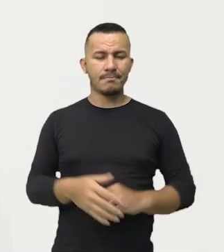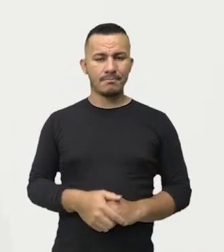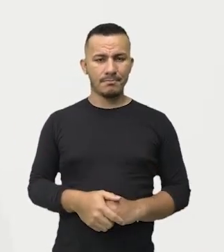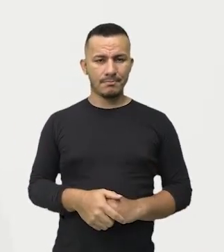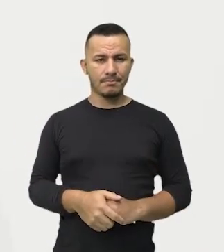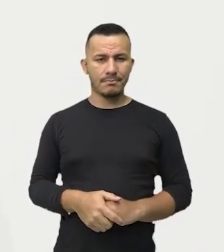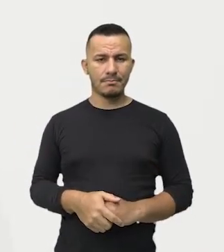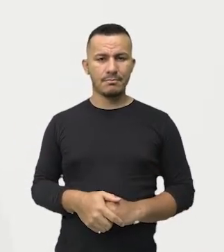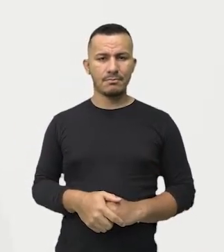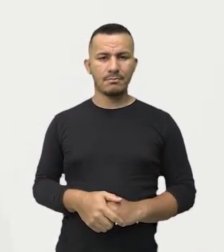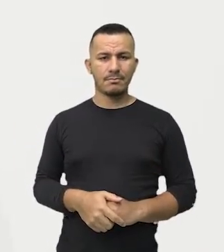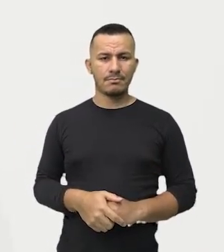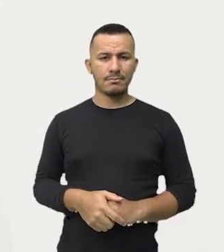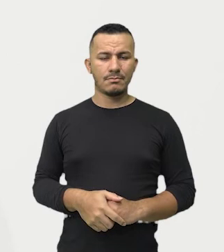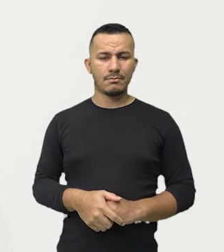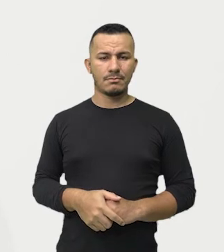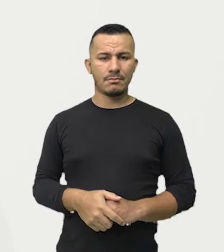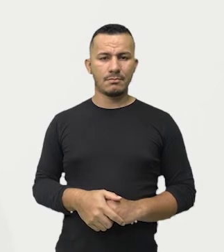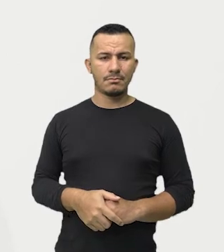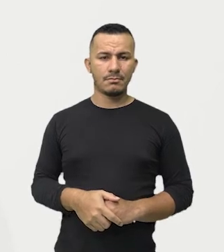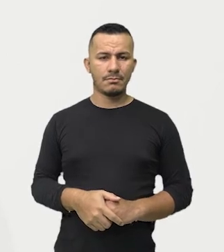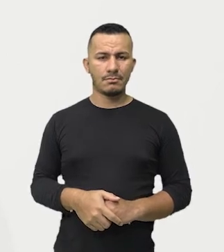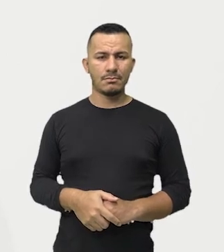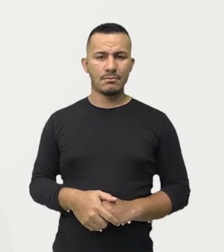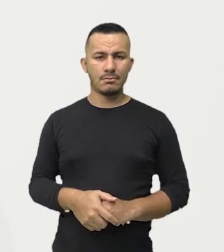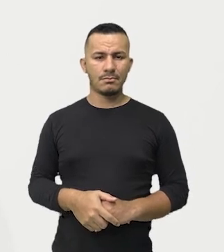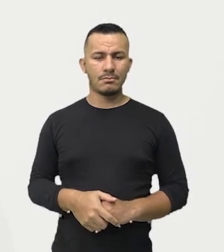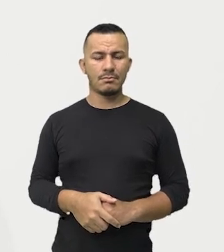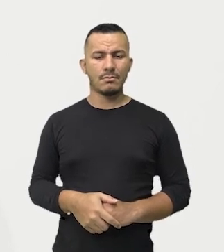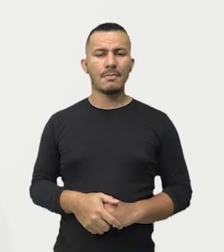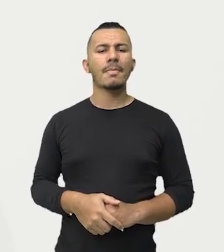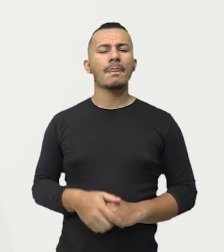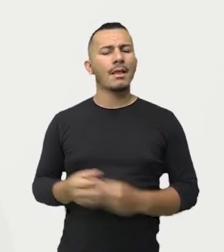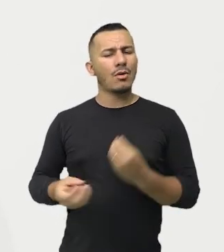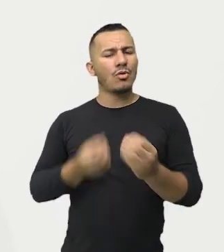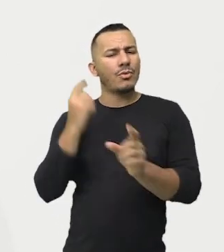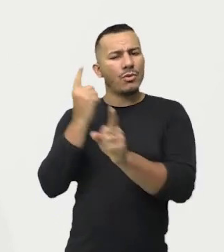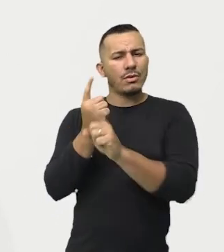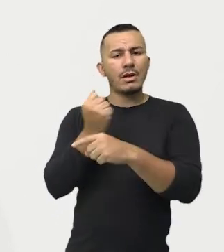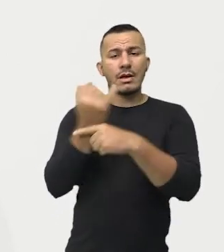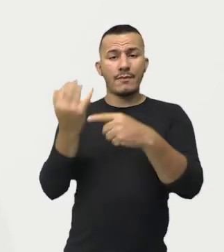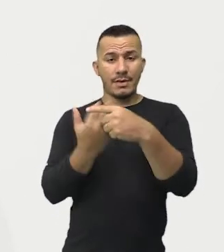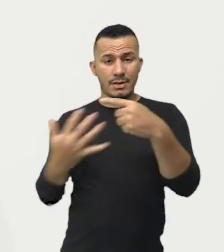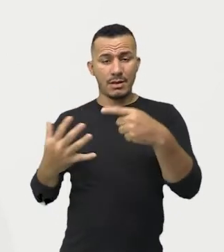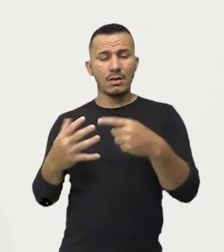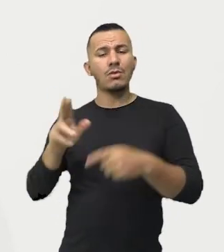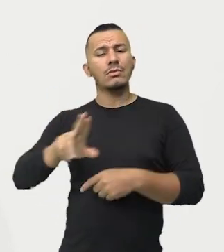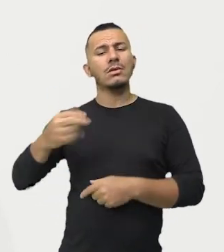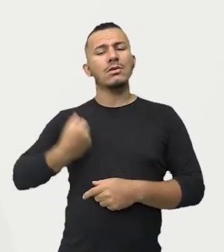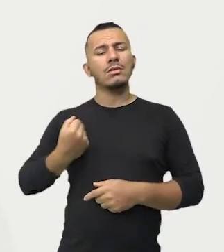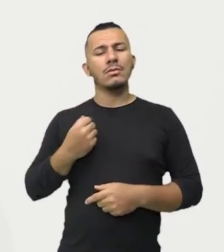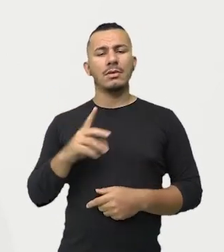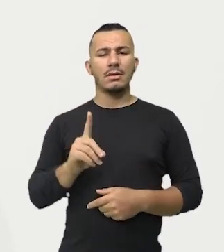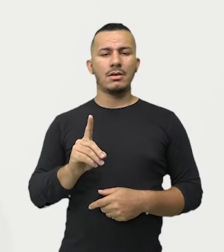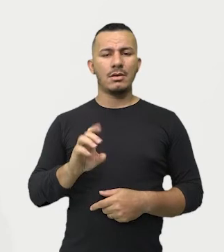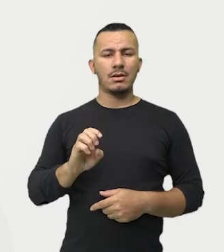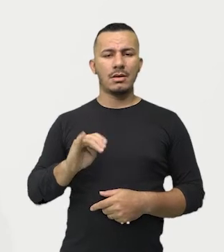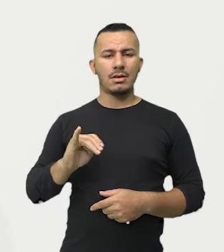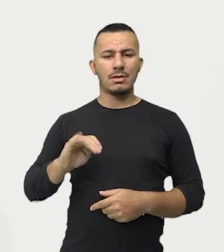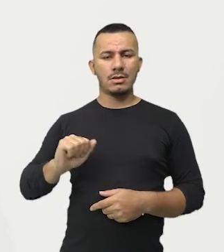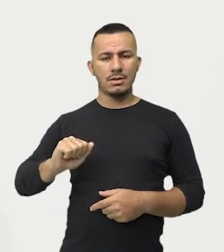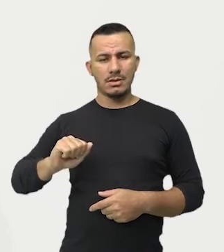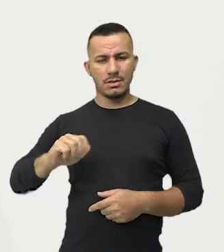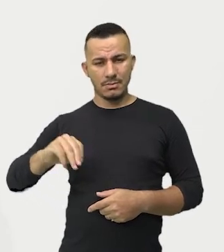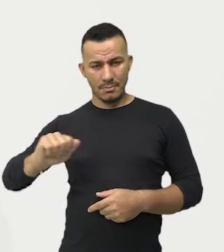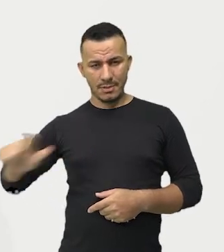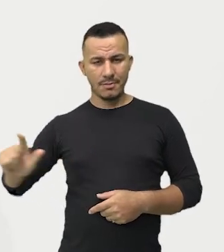para localizar as frações, né? E já na sua forma decimal. Então, pessoal, para apresentar frações na